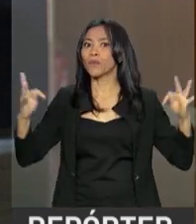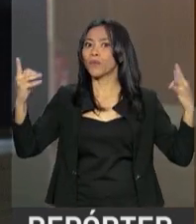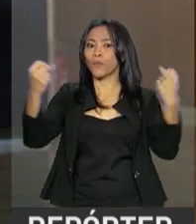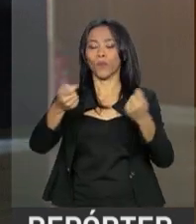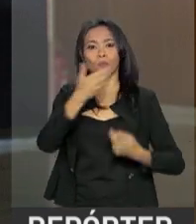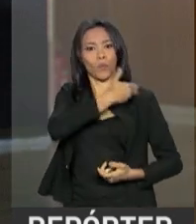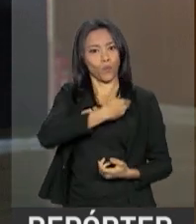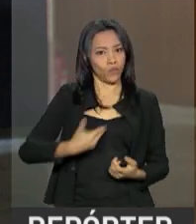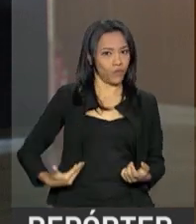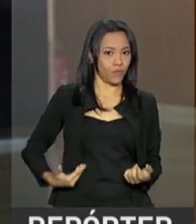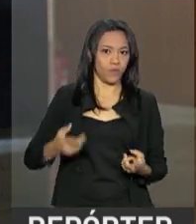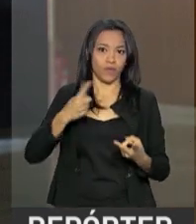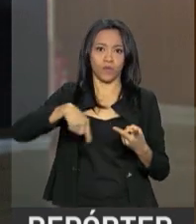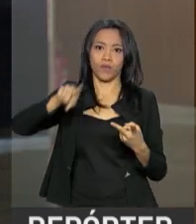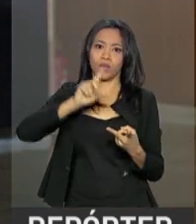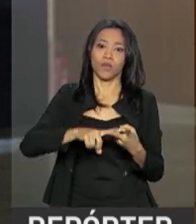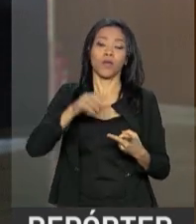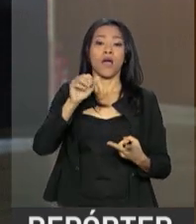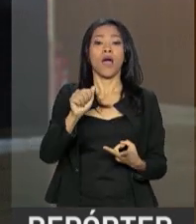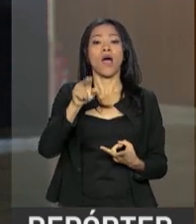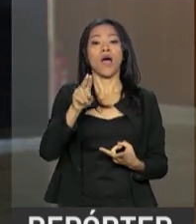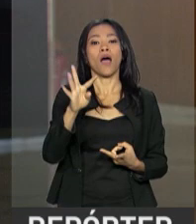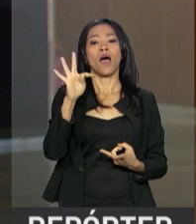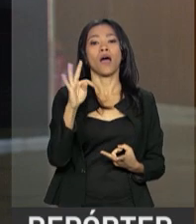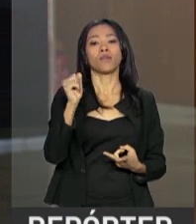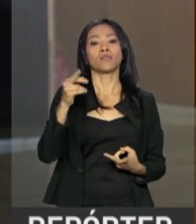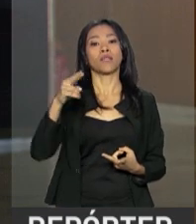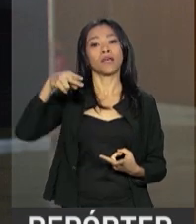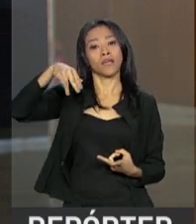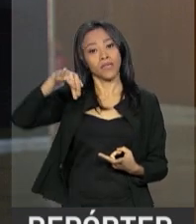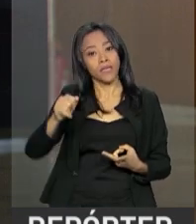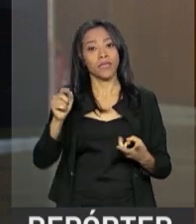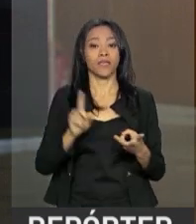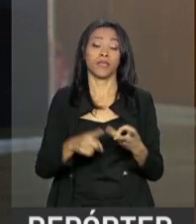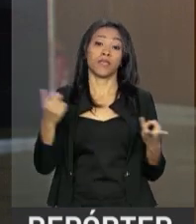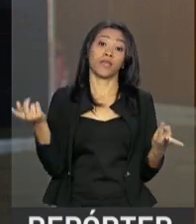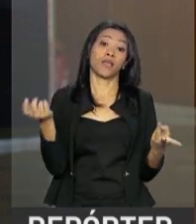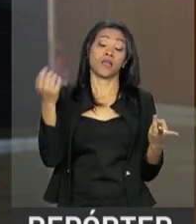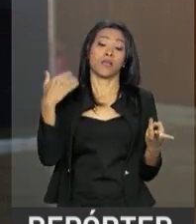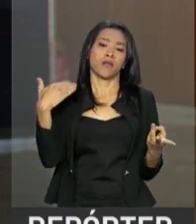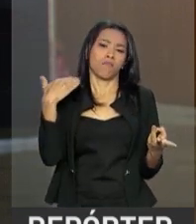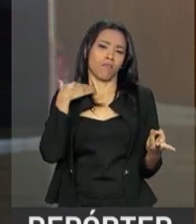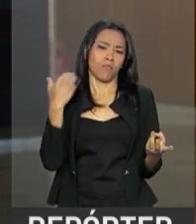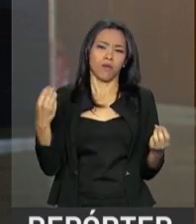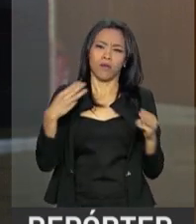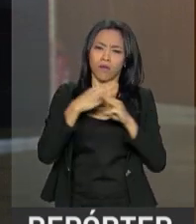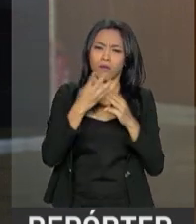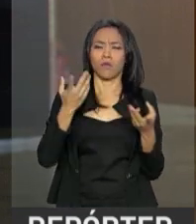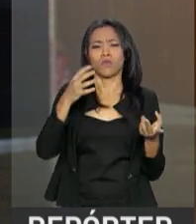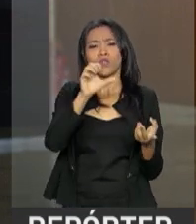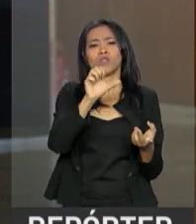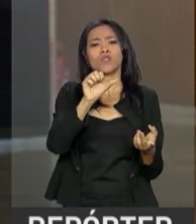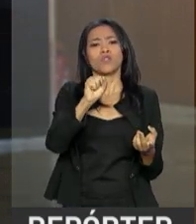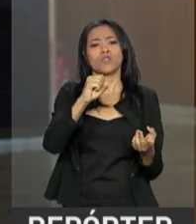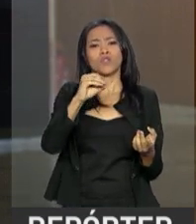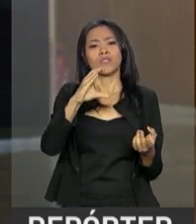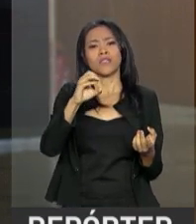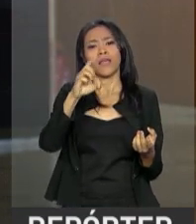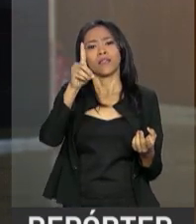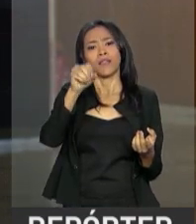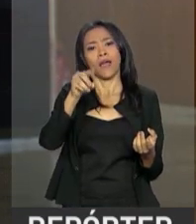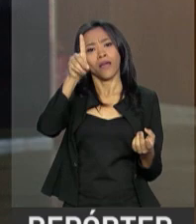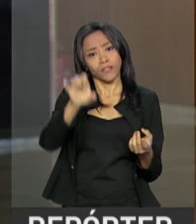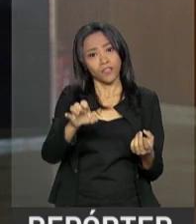autarquias fundações públicas e sociedades de economia economia mistas controladas pela união como a